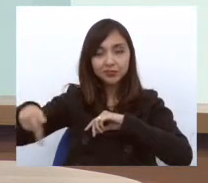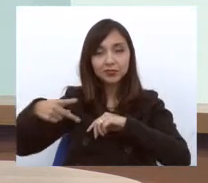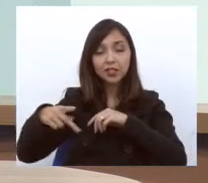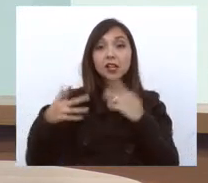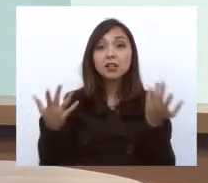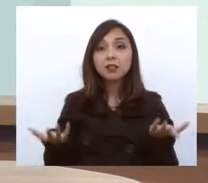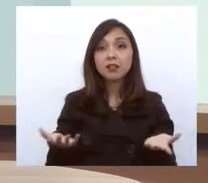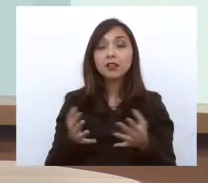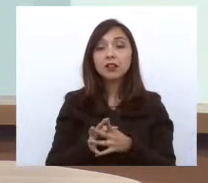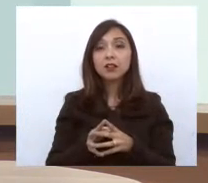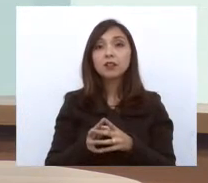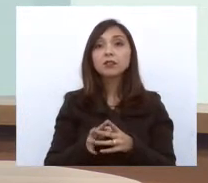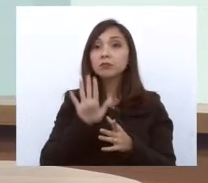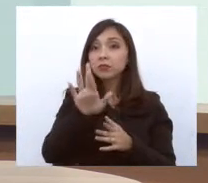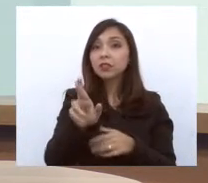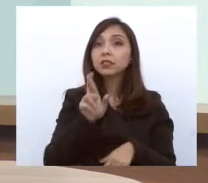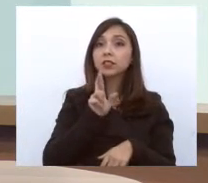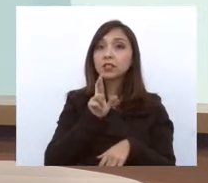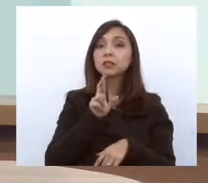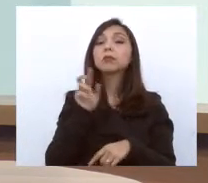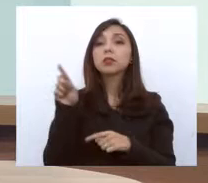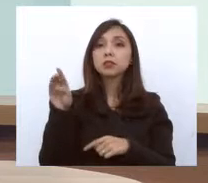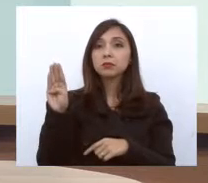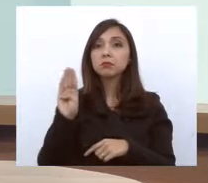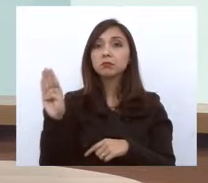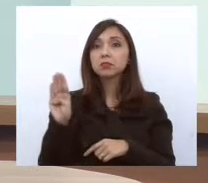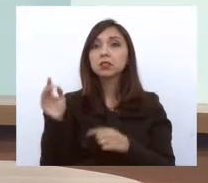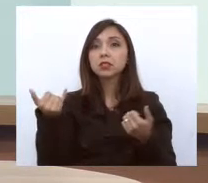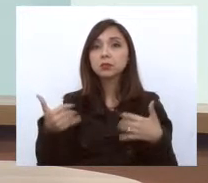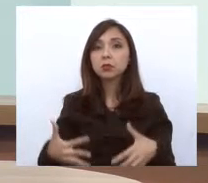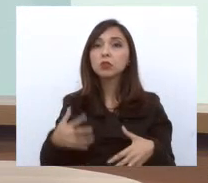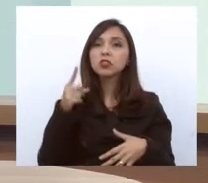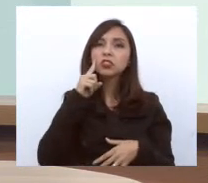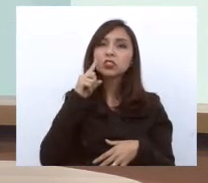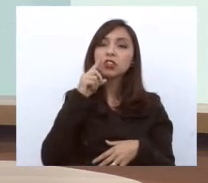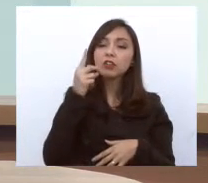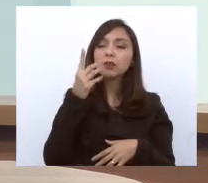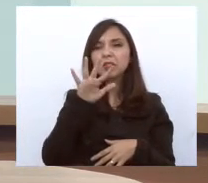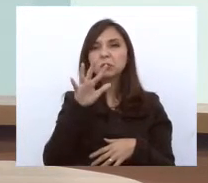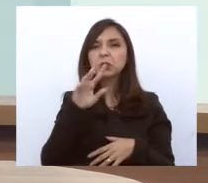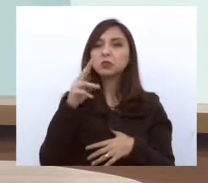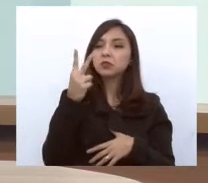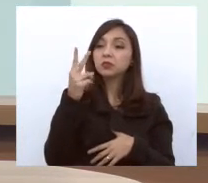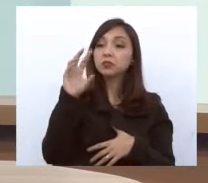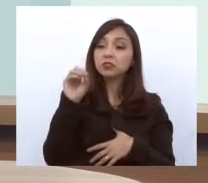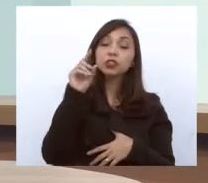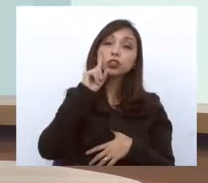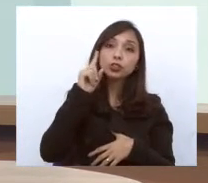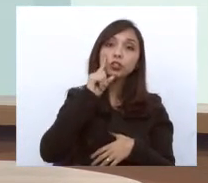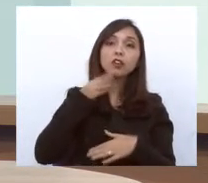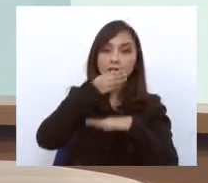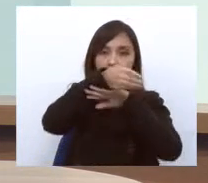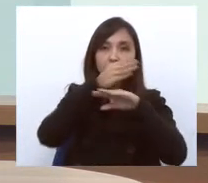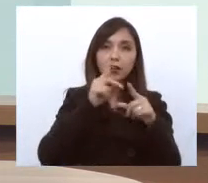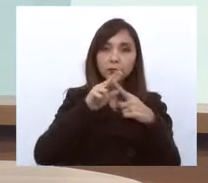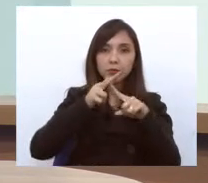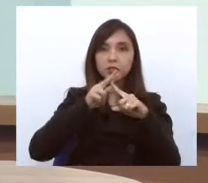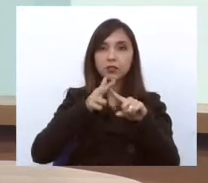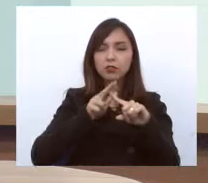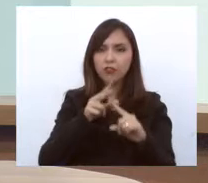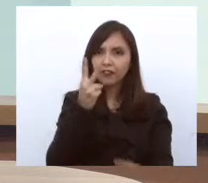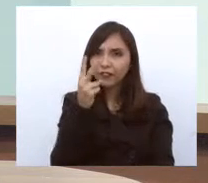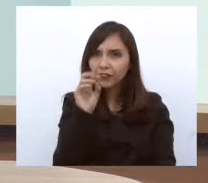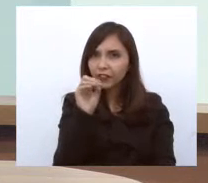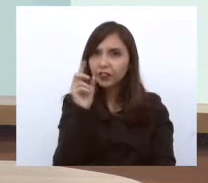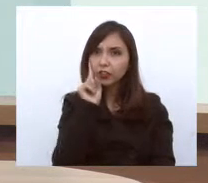e na resposta a Bandeirante diz o seguinte: não, daqui a 20 dias nós vamos fazer aí a manutenção. 20 dias,